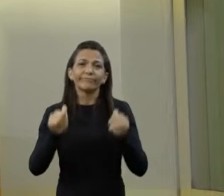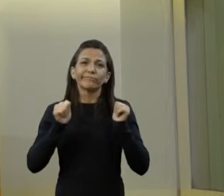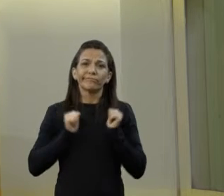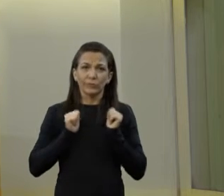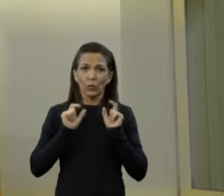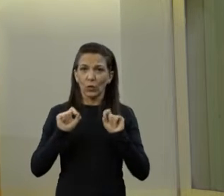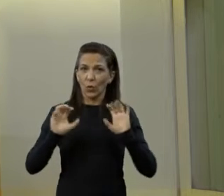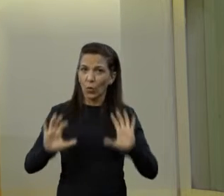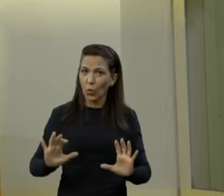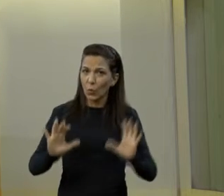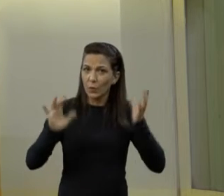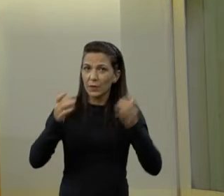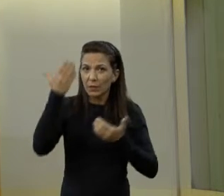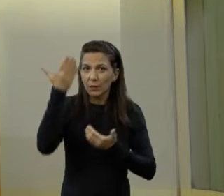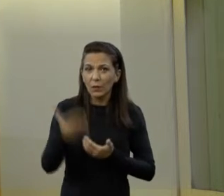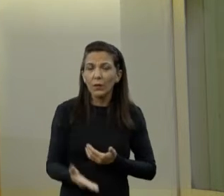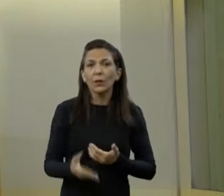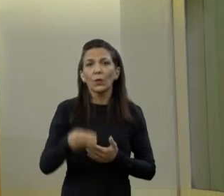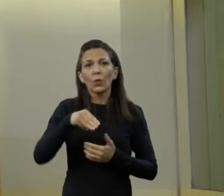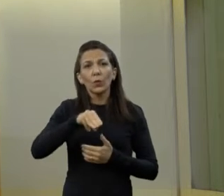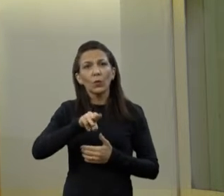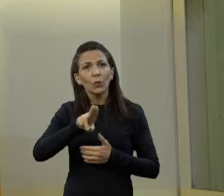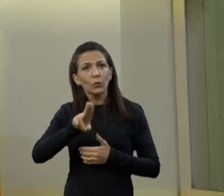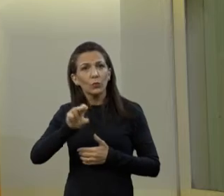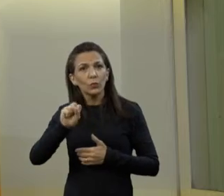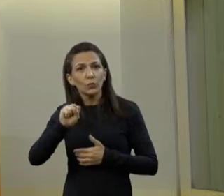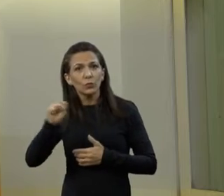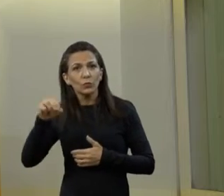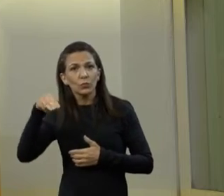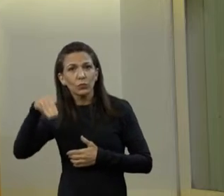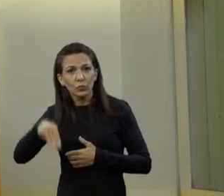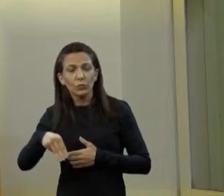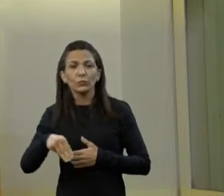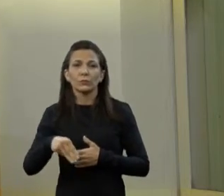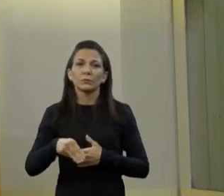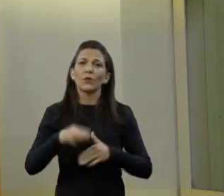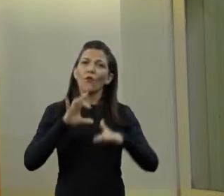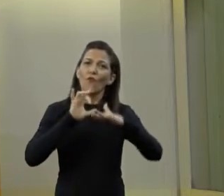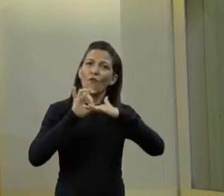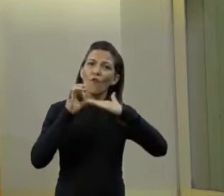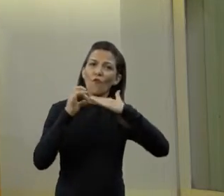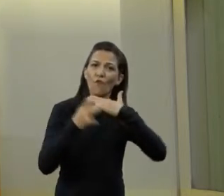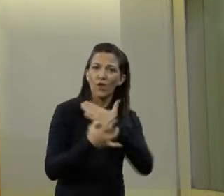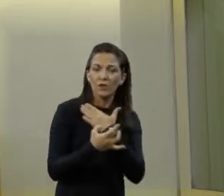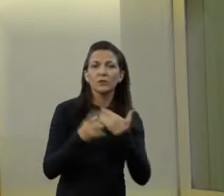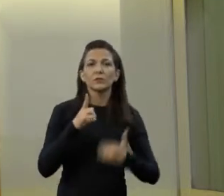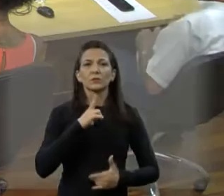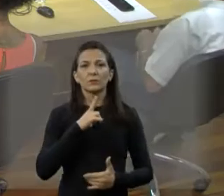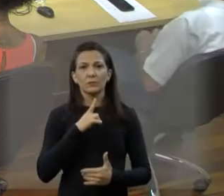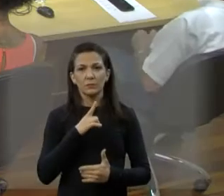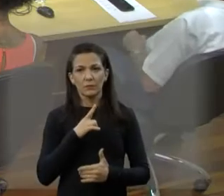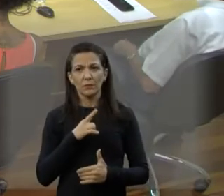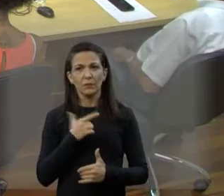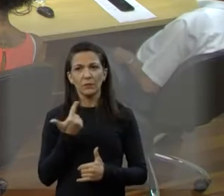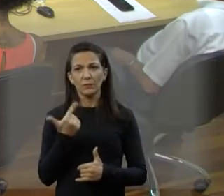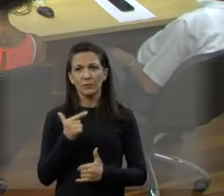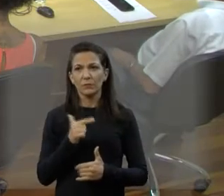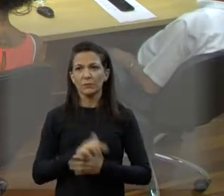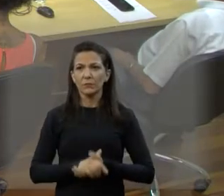homenagem ao viu ídolo Mussum bem-feitos e Oi boa tarde